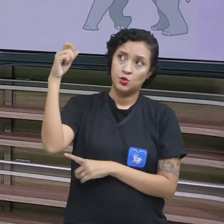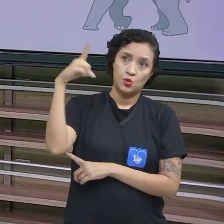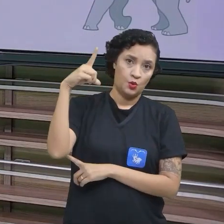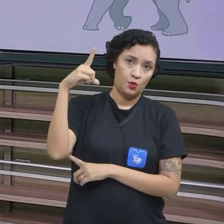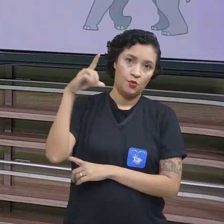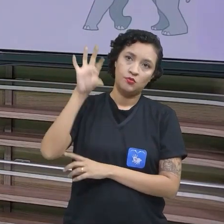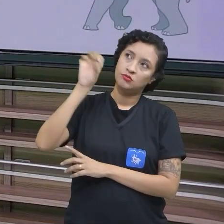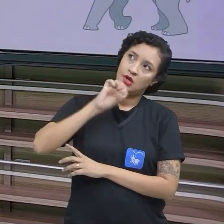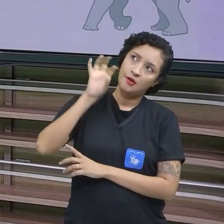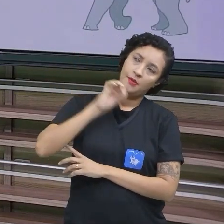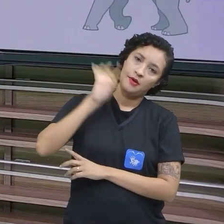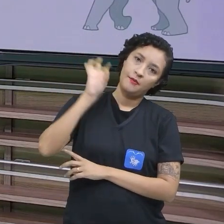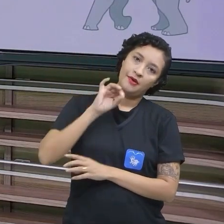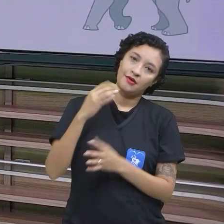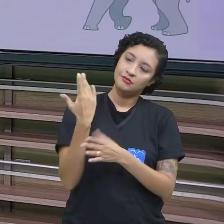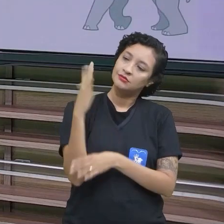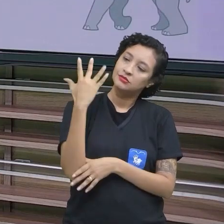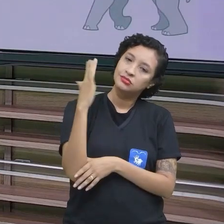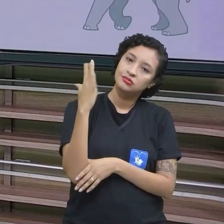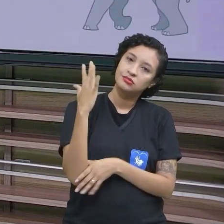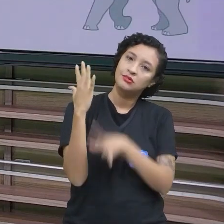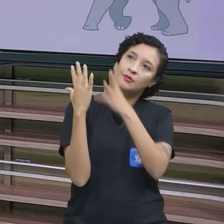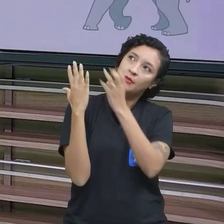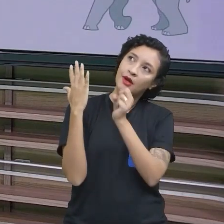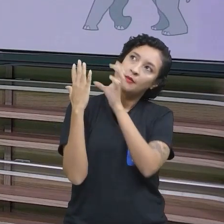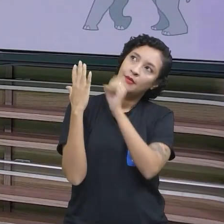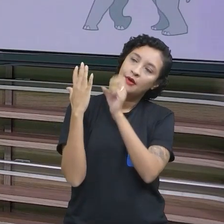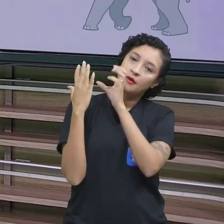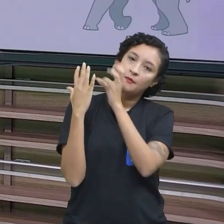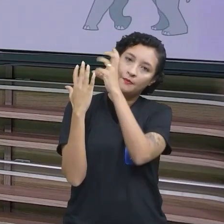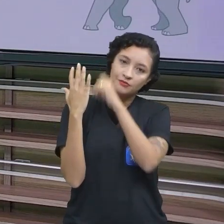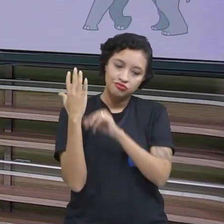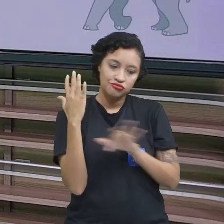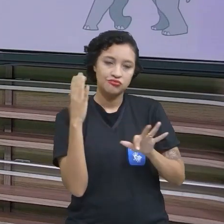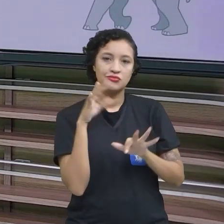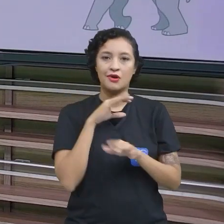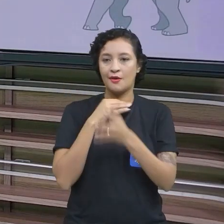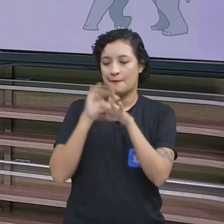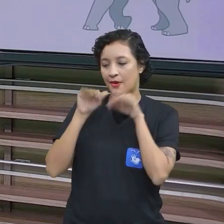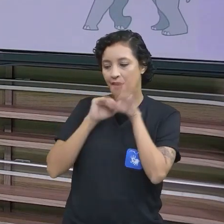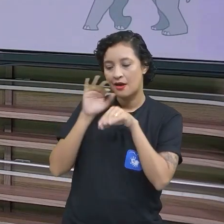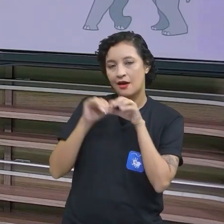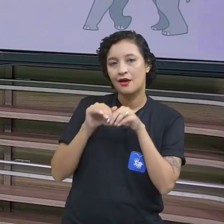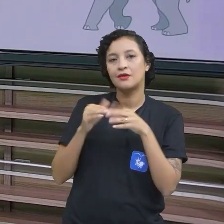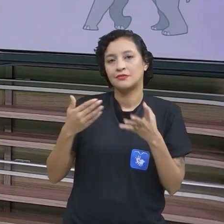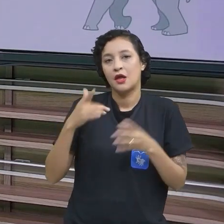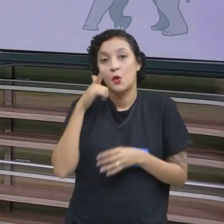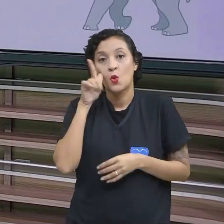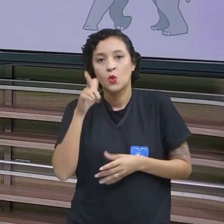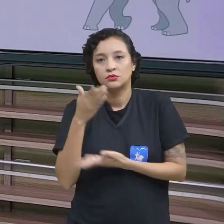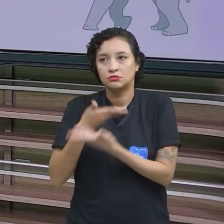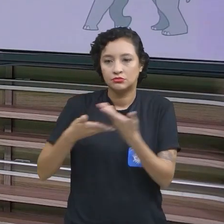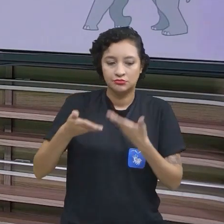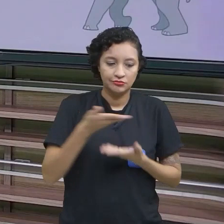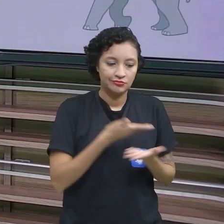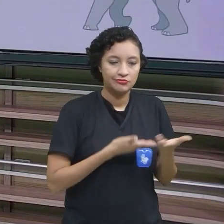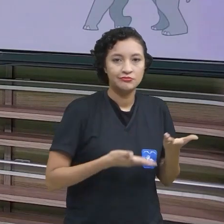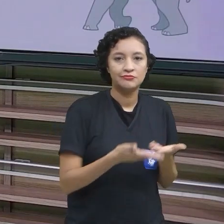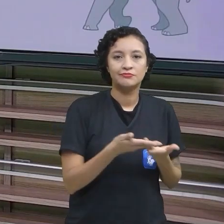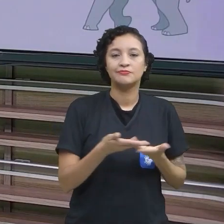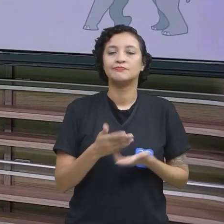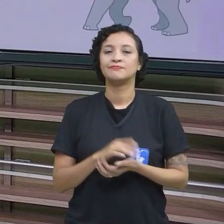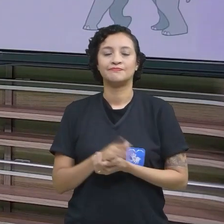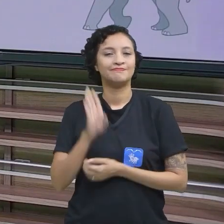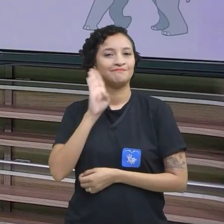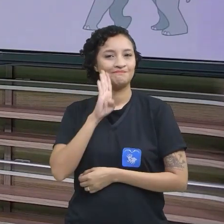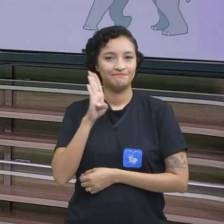essa energia para que outros animais consumidores absorvam essa energia dele. Muito